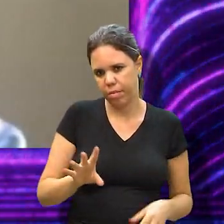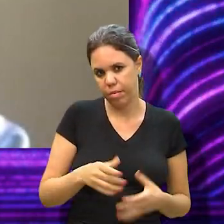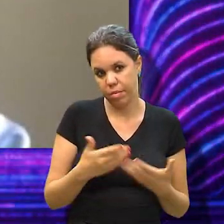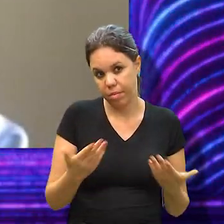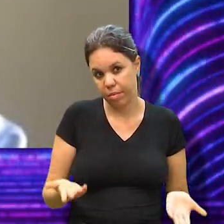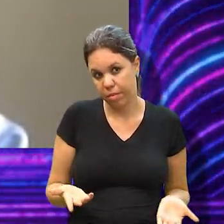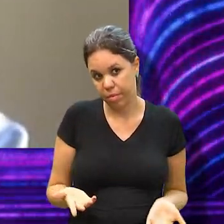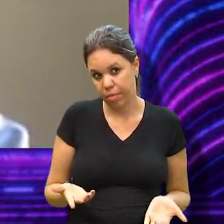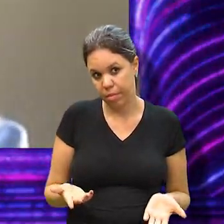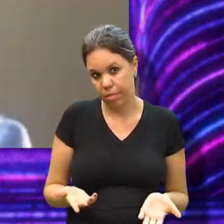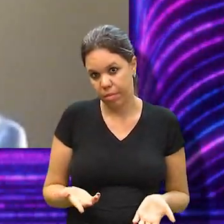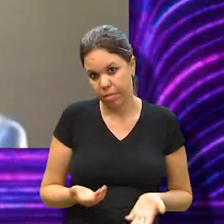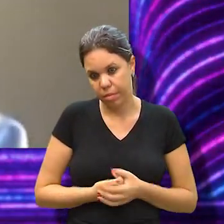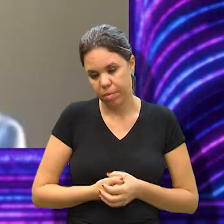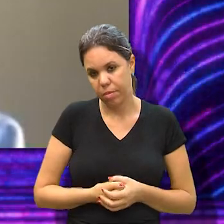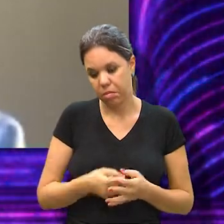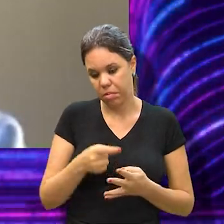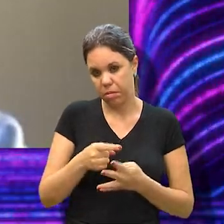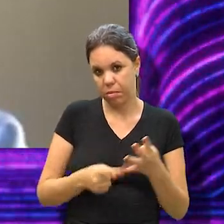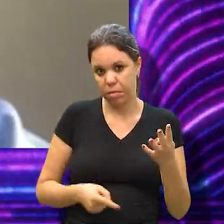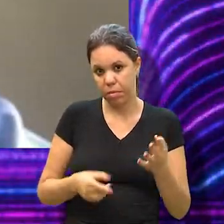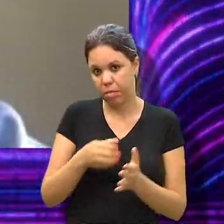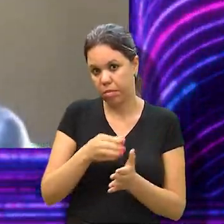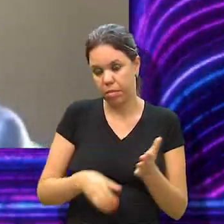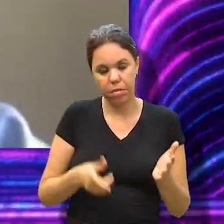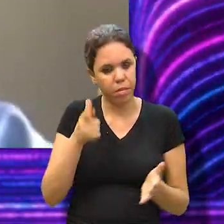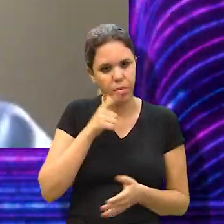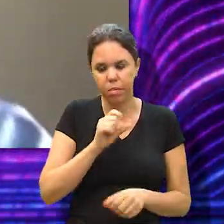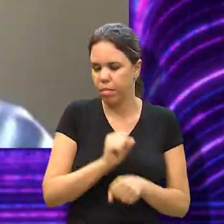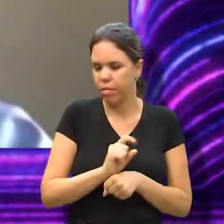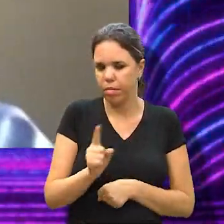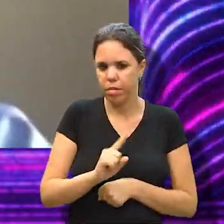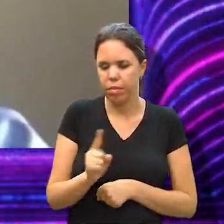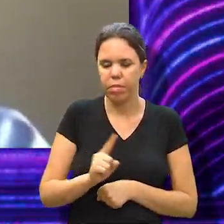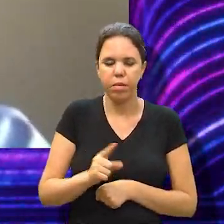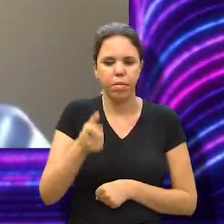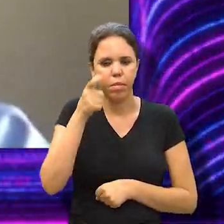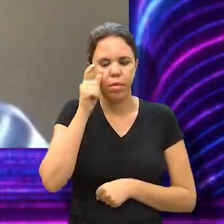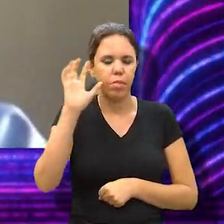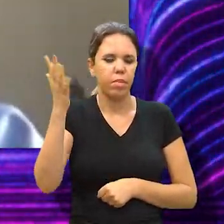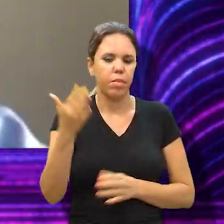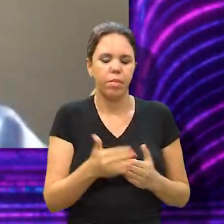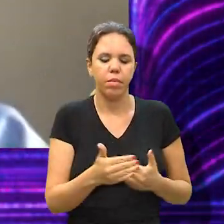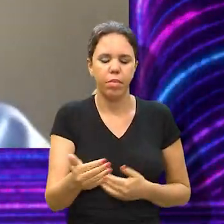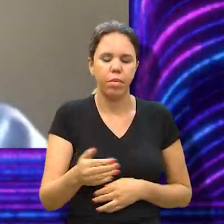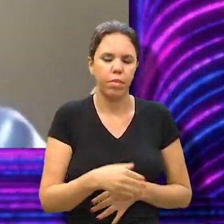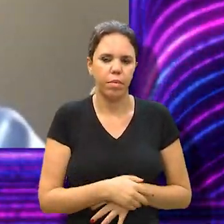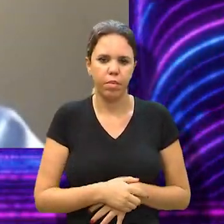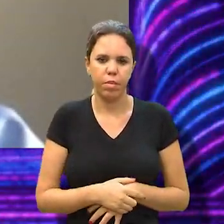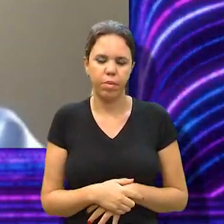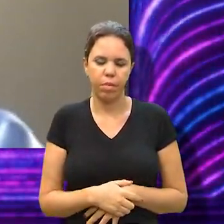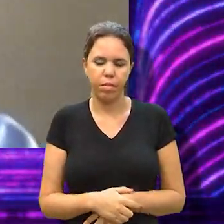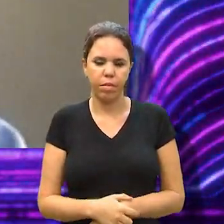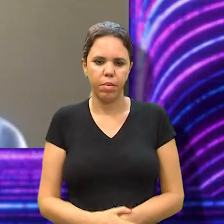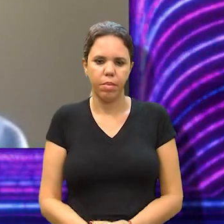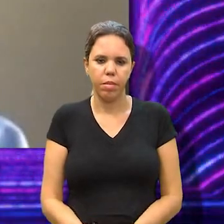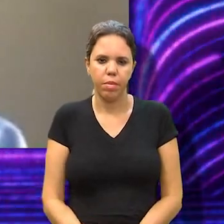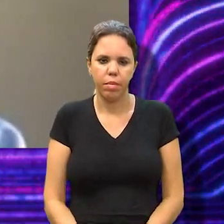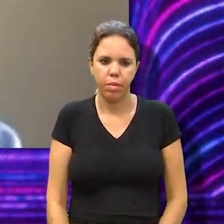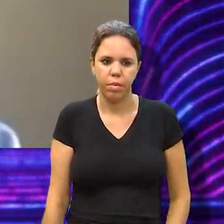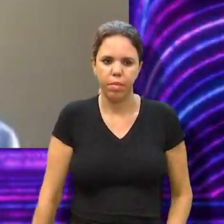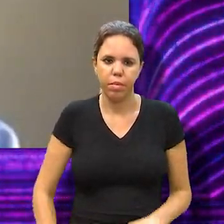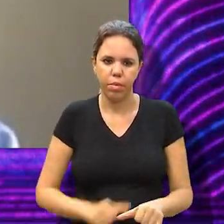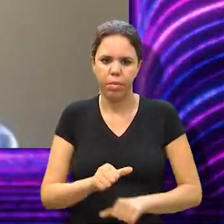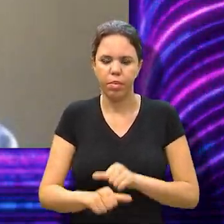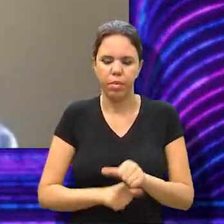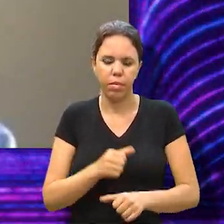capítulo. Você vai ver, se assiste 4, você não consegue parar, você quer ver o que vai acontecer no próximo. Então,